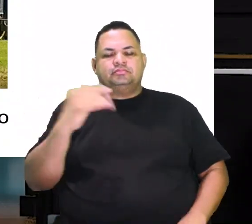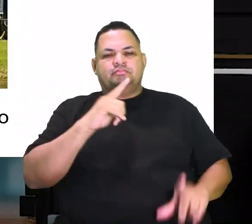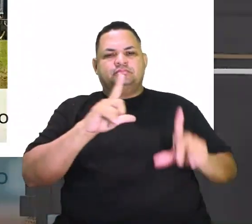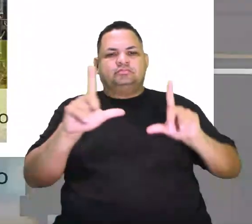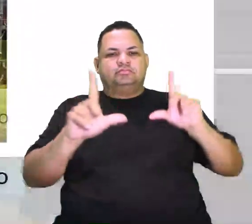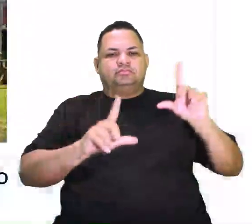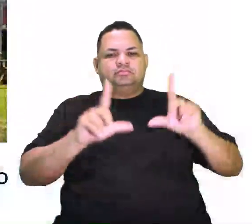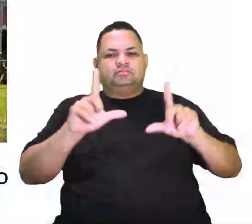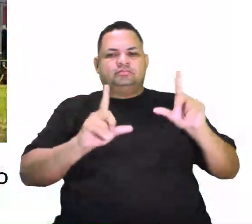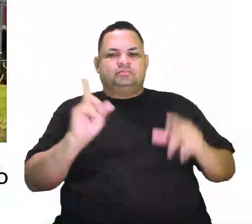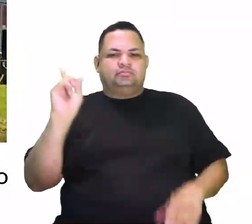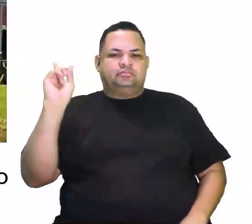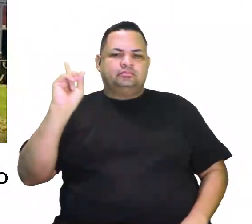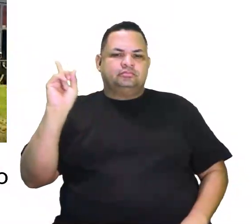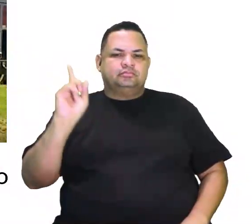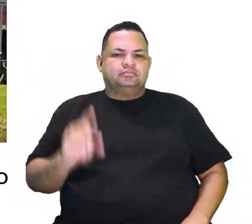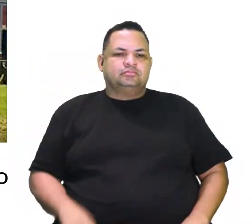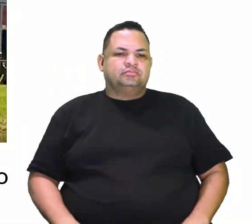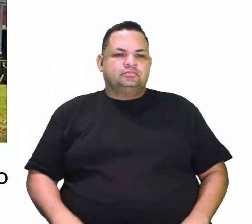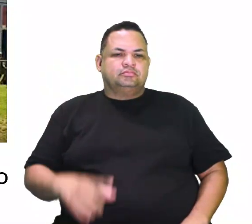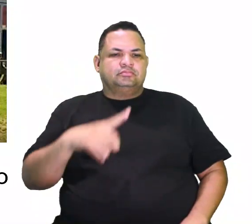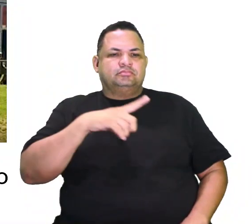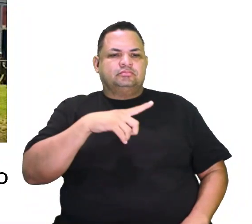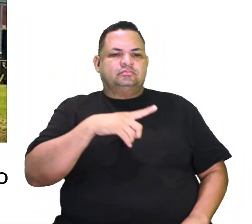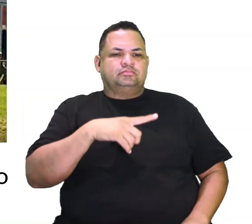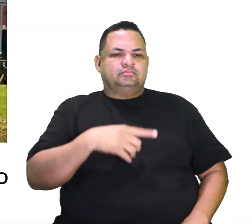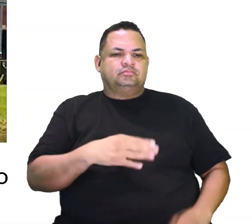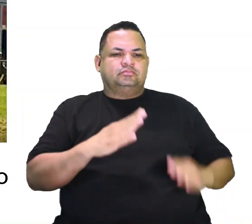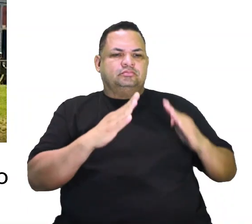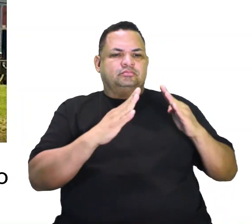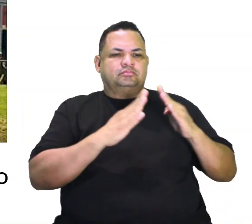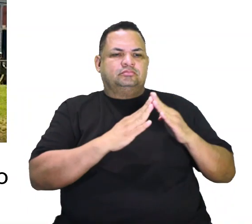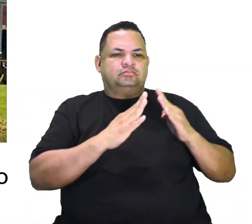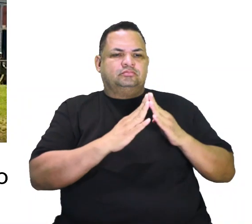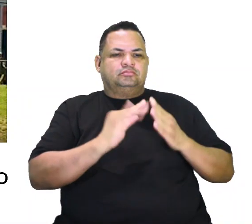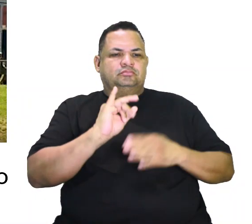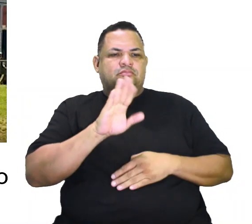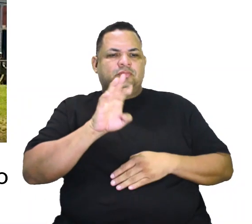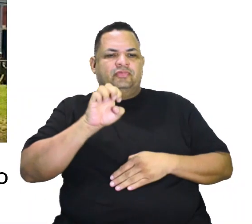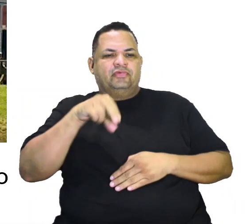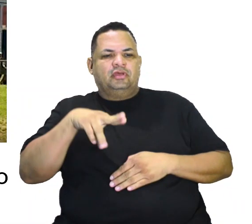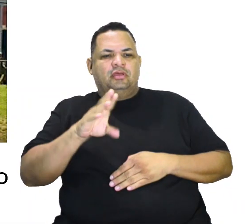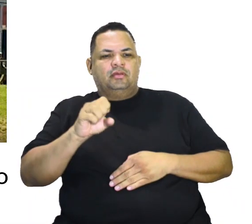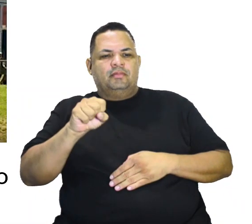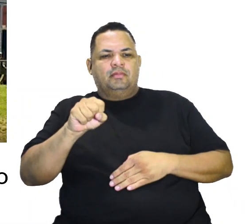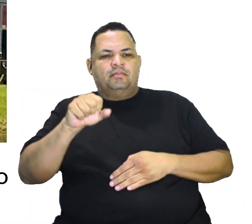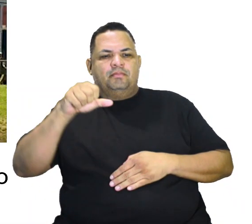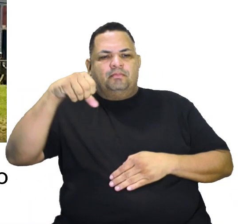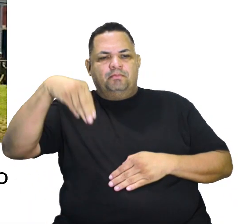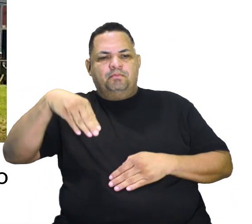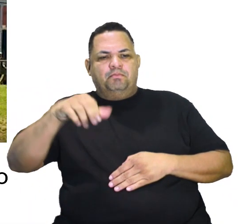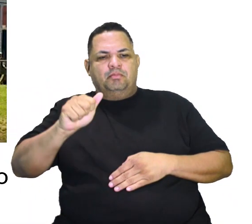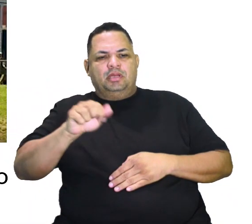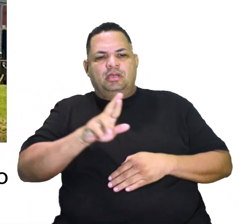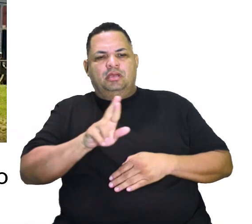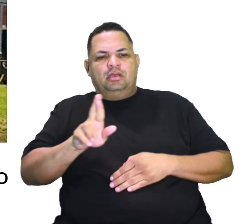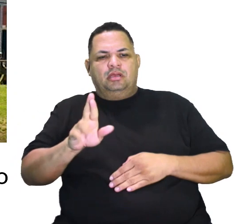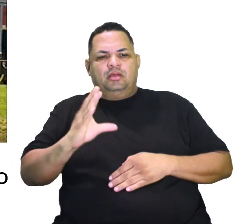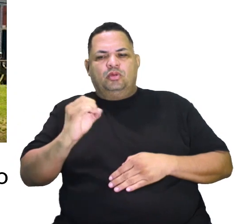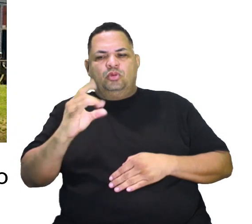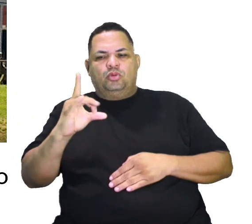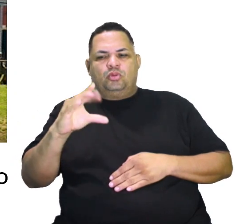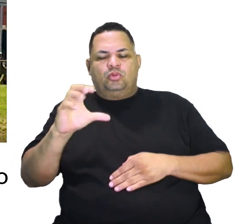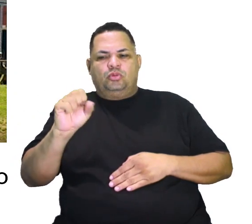tela, vamos visualizar essas imagens. Eu trouxe para vocês aqui a Casa Ivan Marrocos, que é um espaço da cultura aqui em